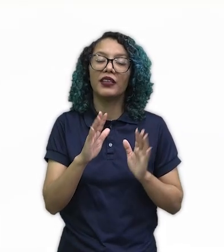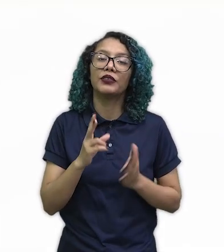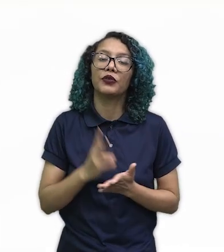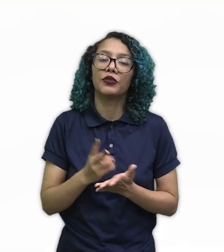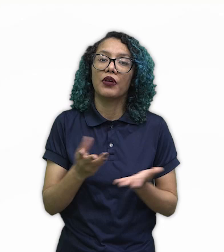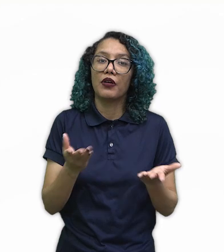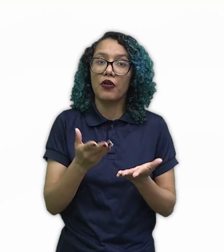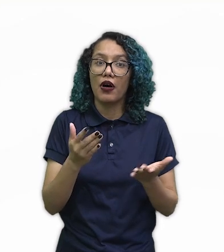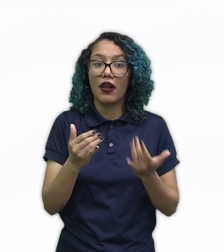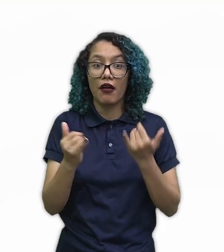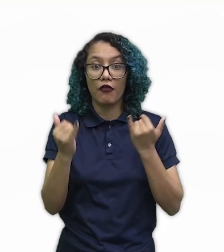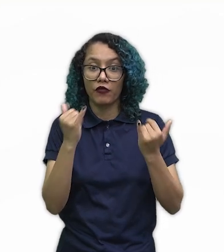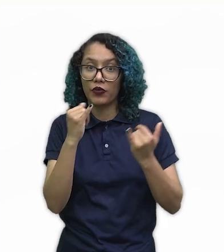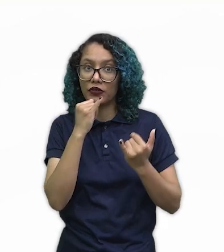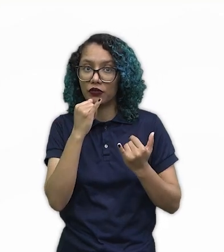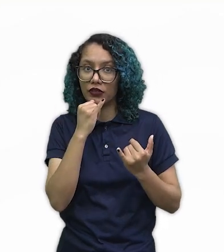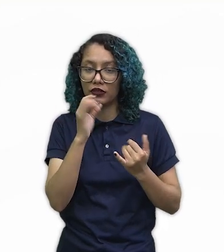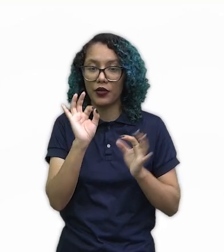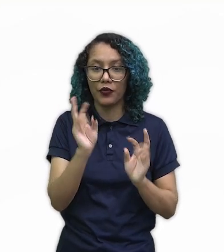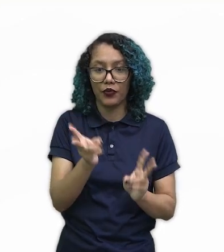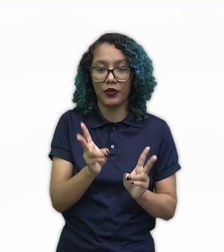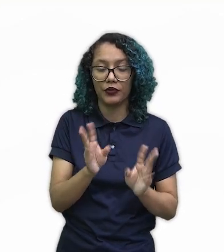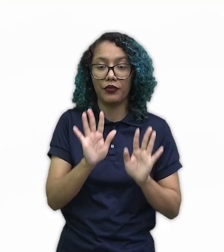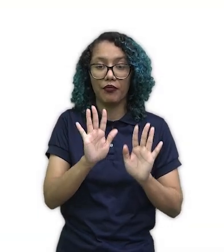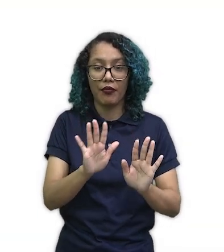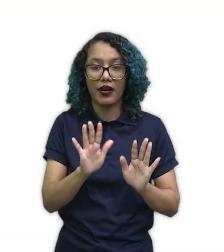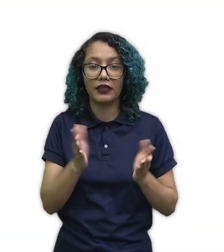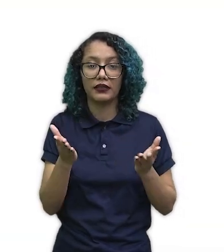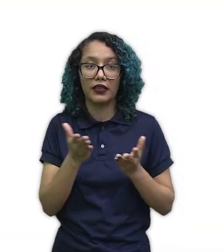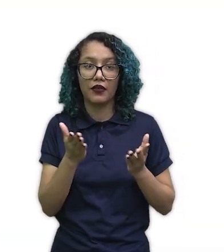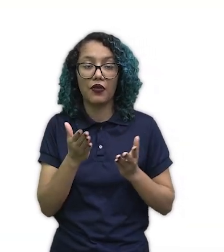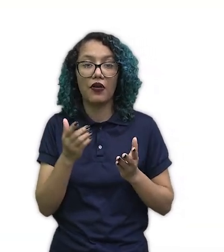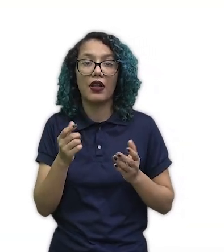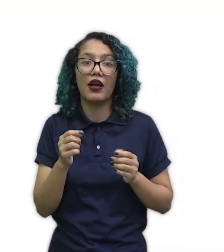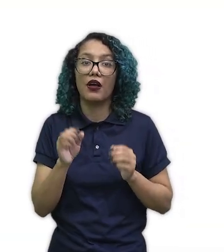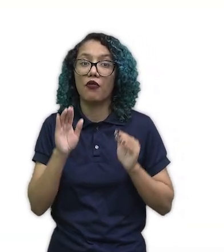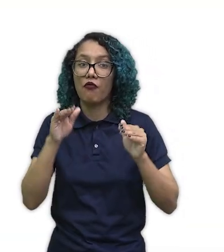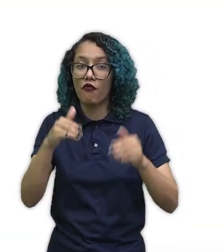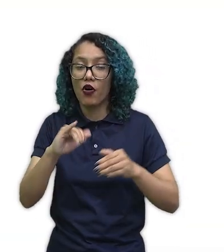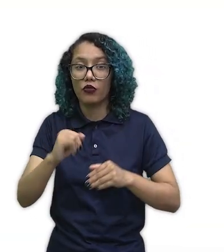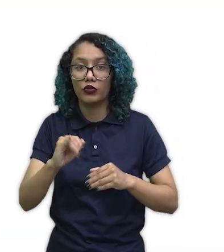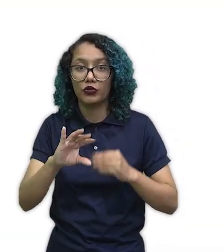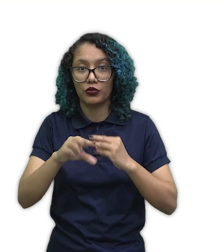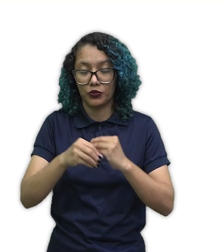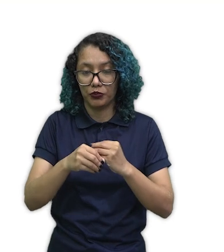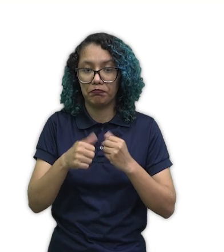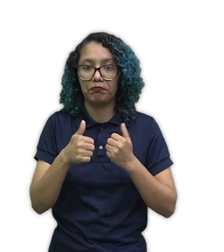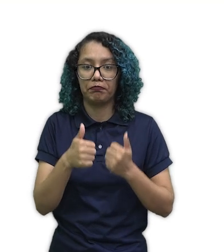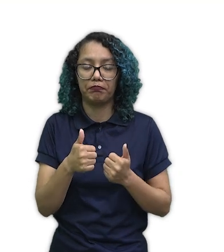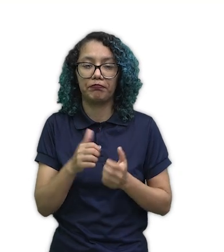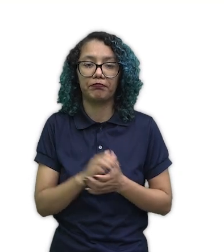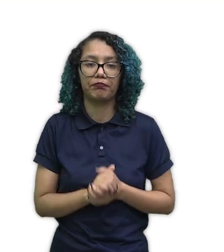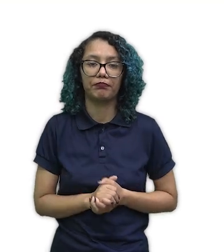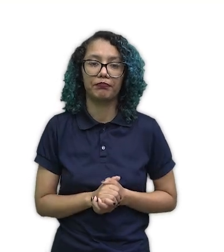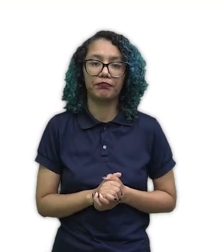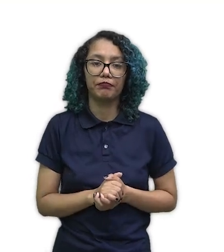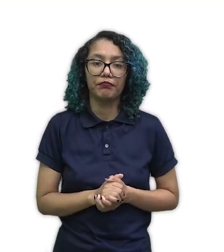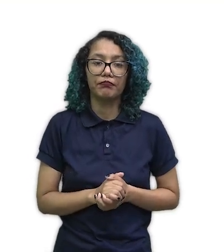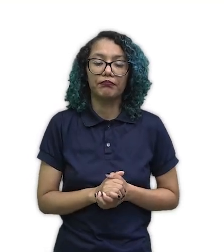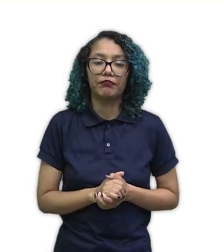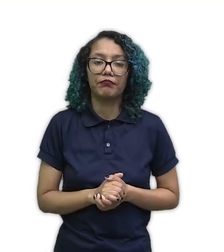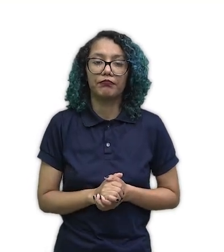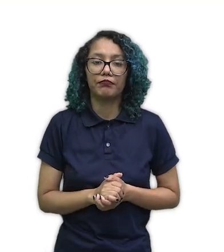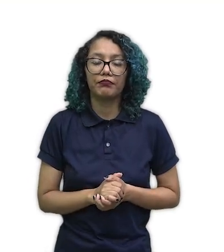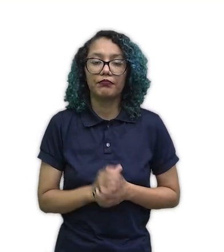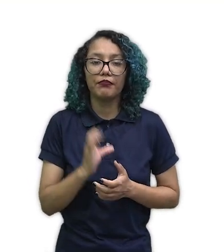mesma ideia, né, só vamos agora pensar sendo juros compostos. Então, observa só, o capital, você vai reescrever aqui só